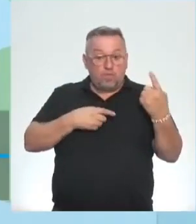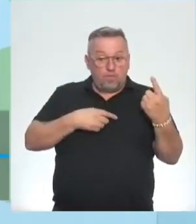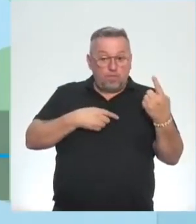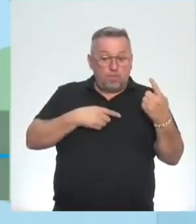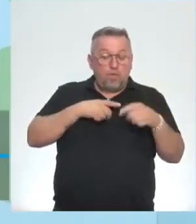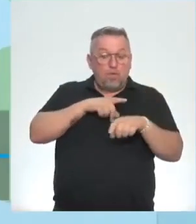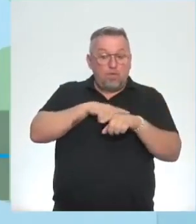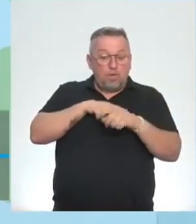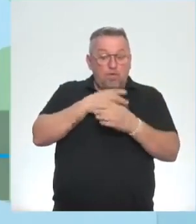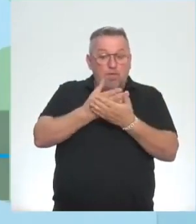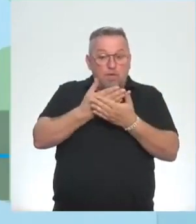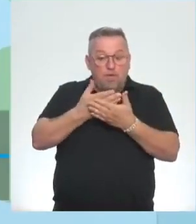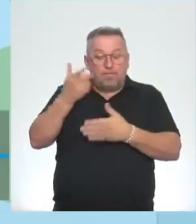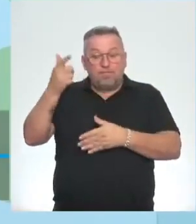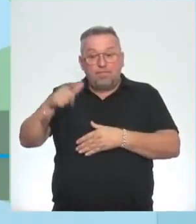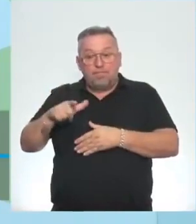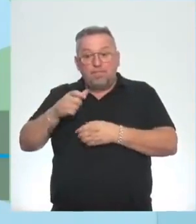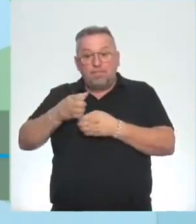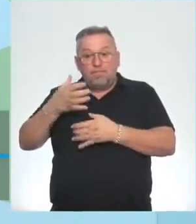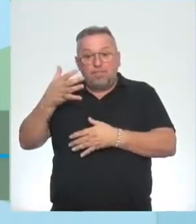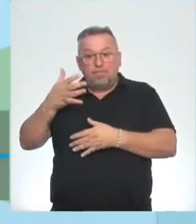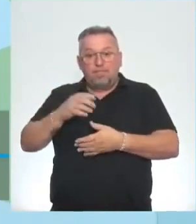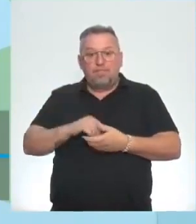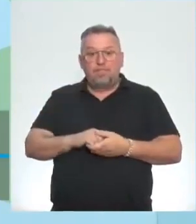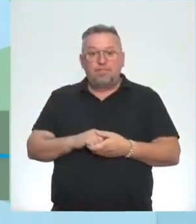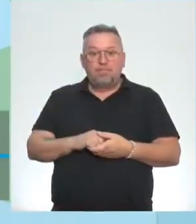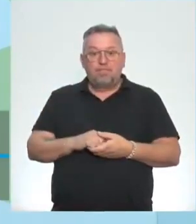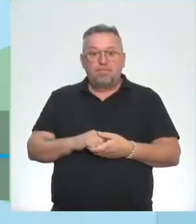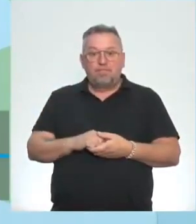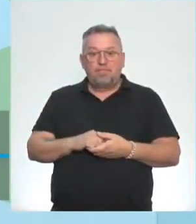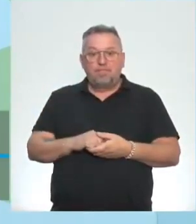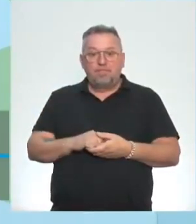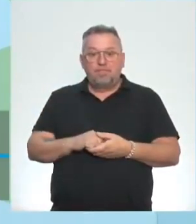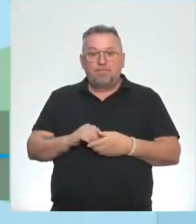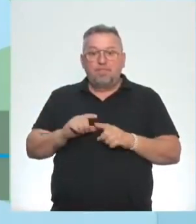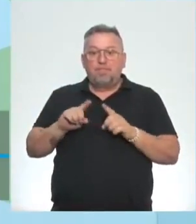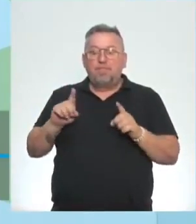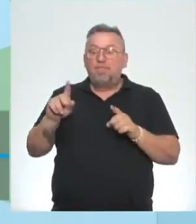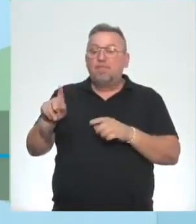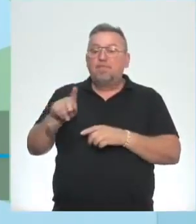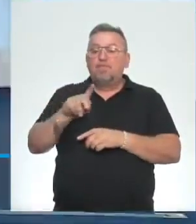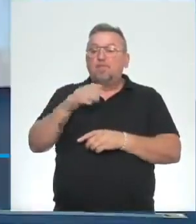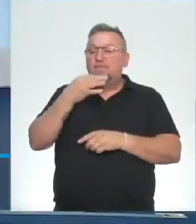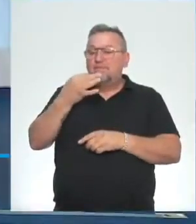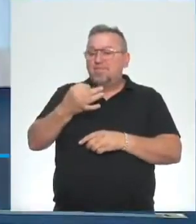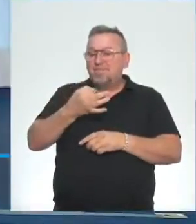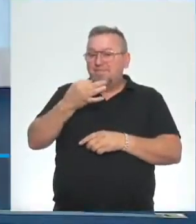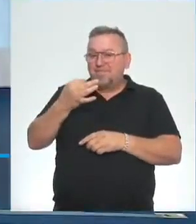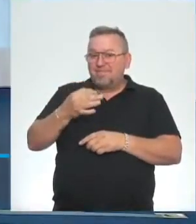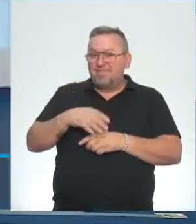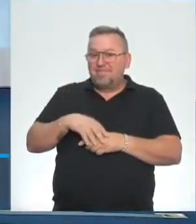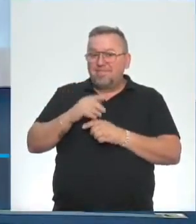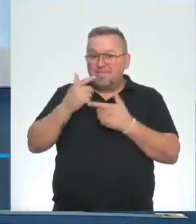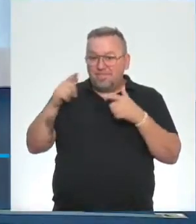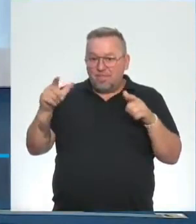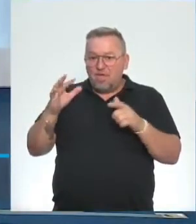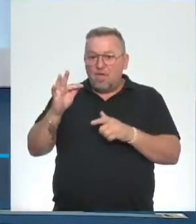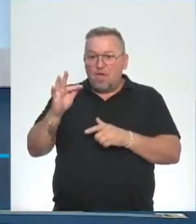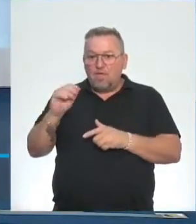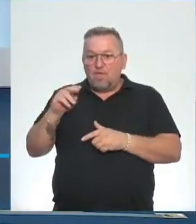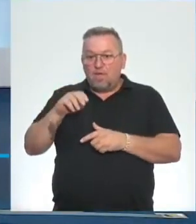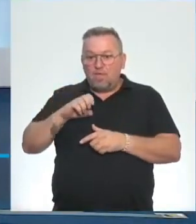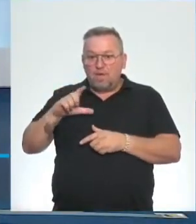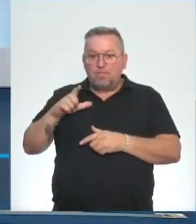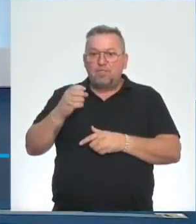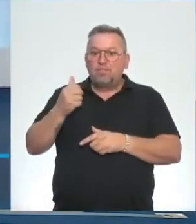tempo das aulas e o outro o chat. Está dizendo aqui o pessoal. E aí, professora, o que você acha? E a linguagem formal foi a única que apareceu